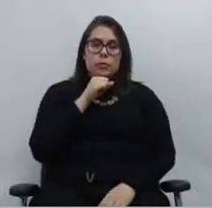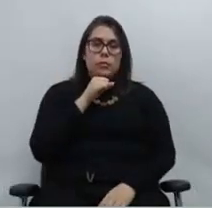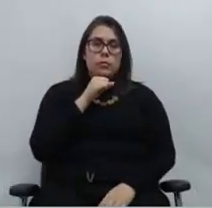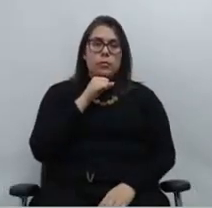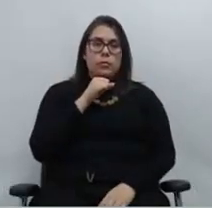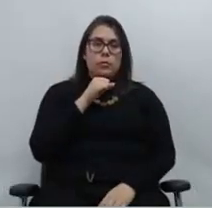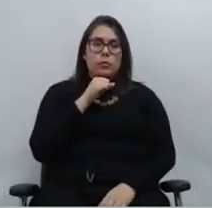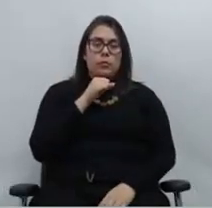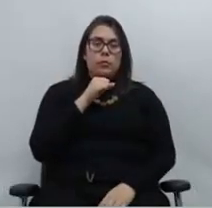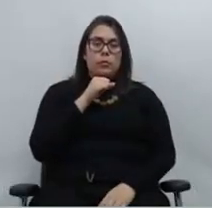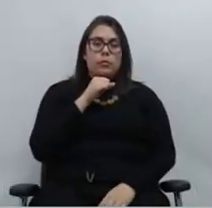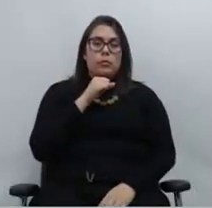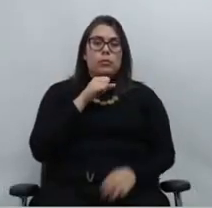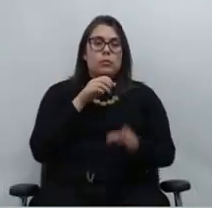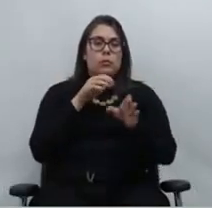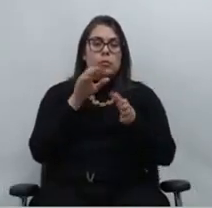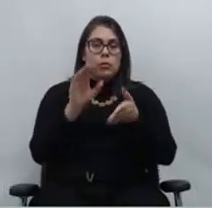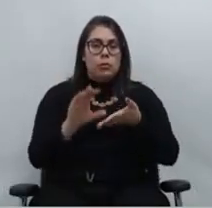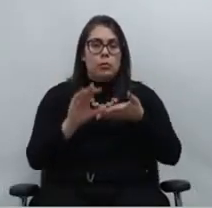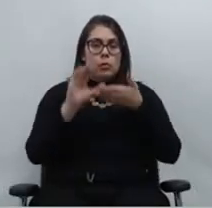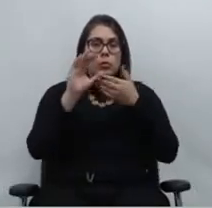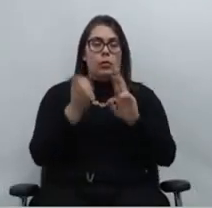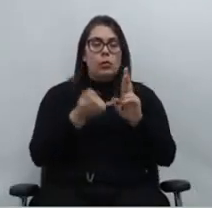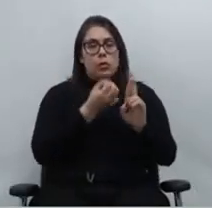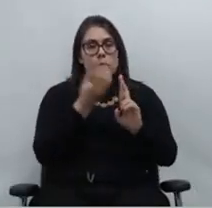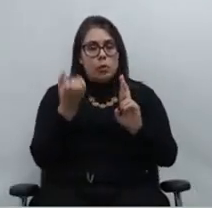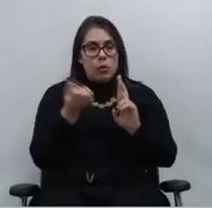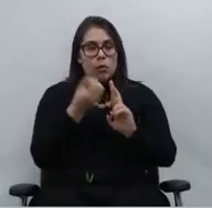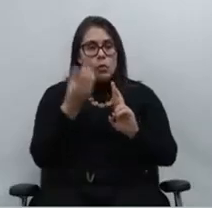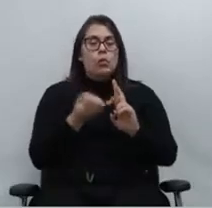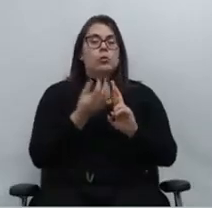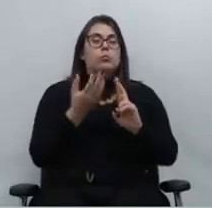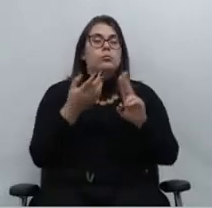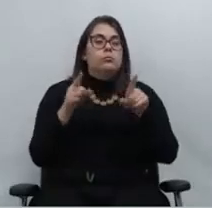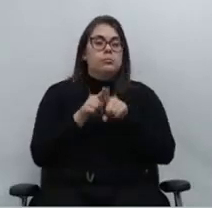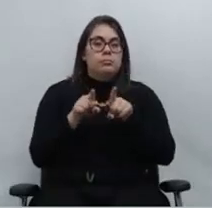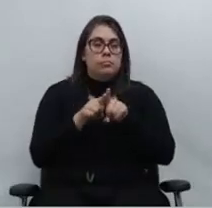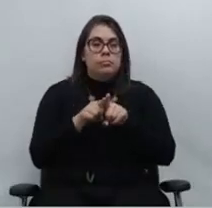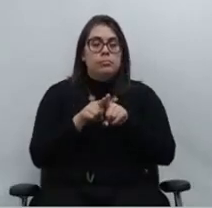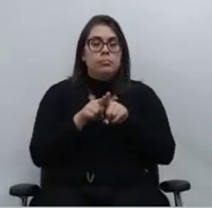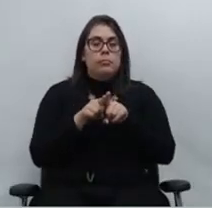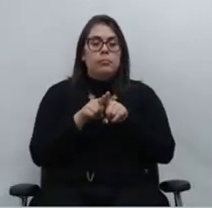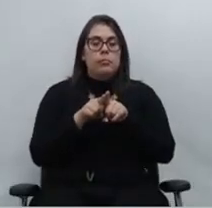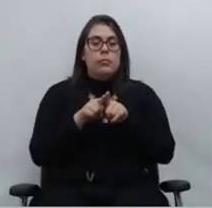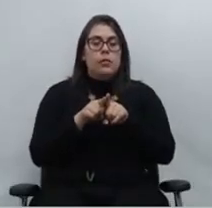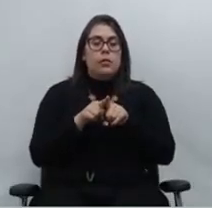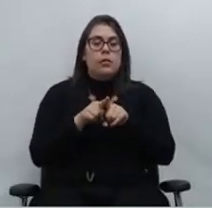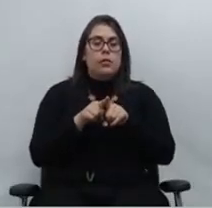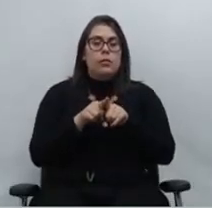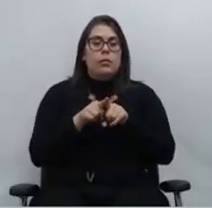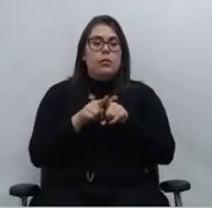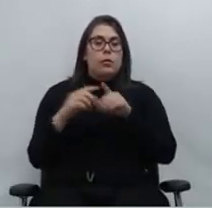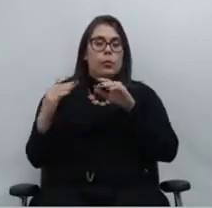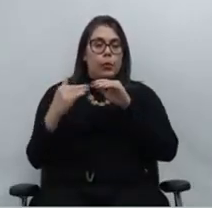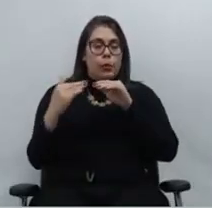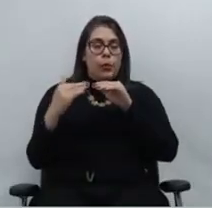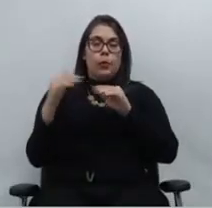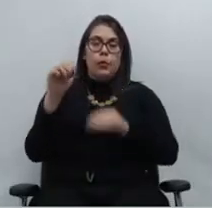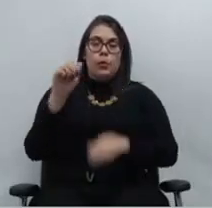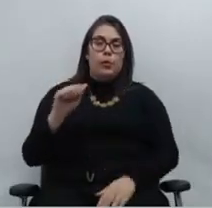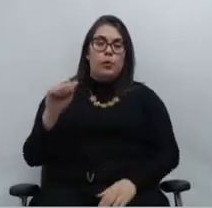da excelentíssima conselheira relatora, aqui fazendo também coro aos elogios que foram apresentados pela associação,